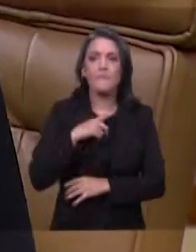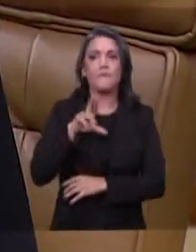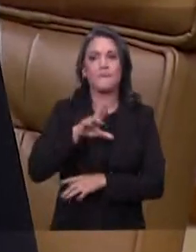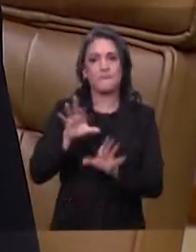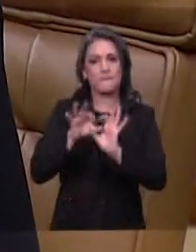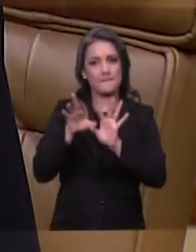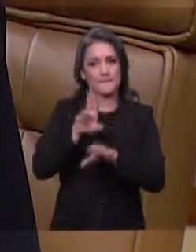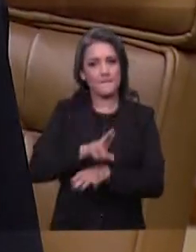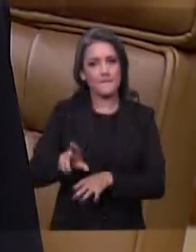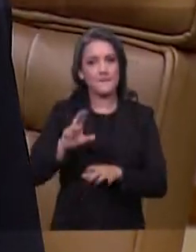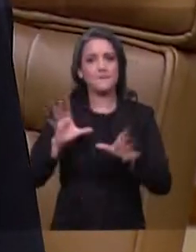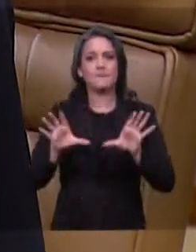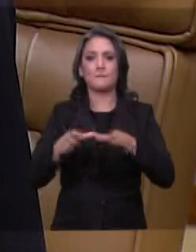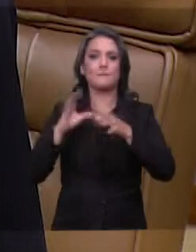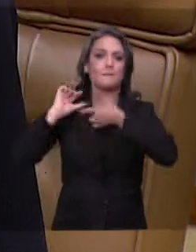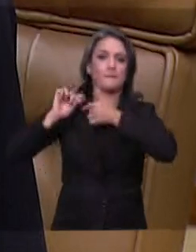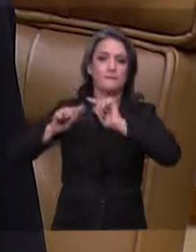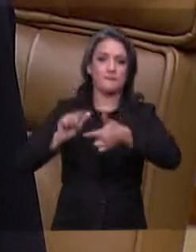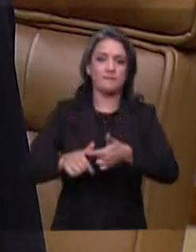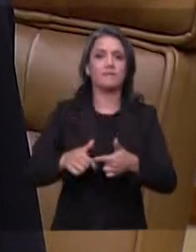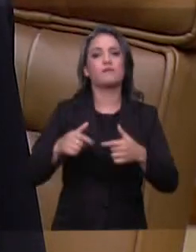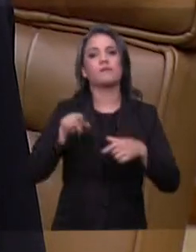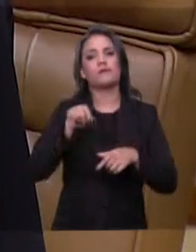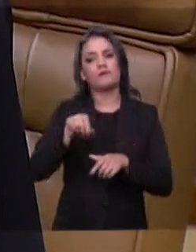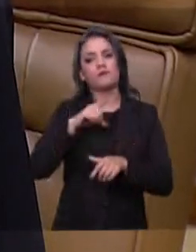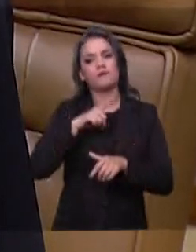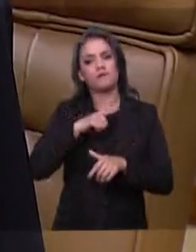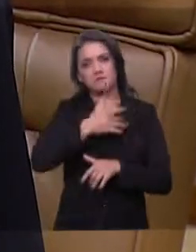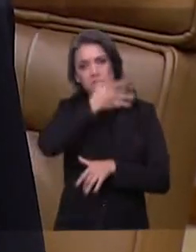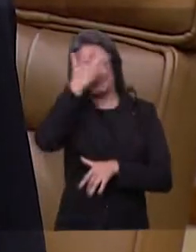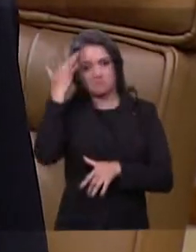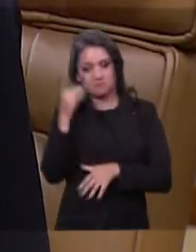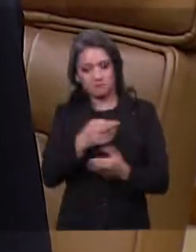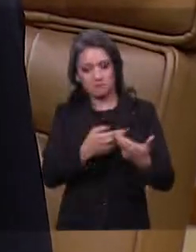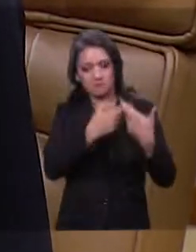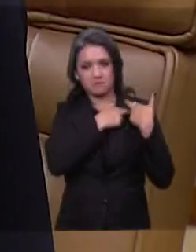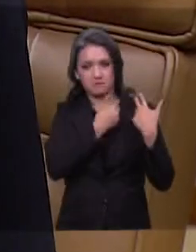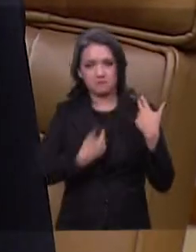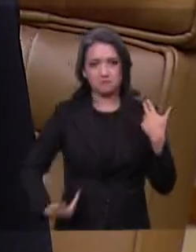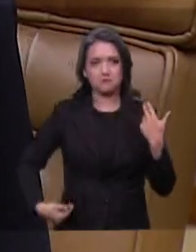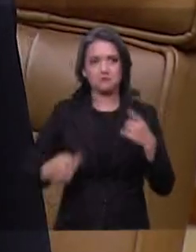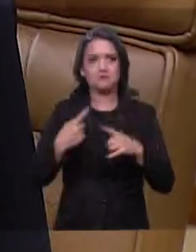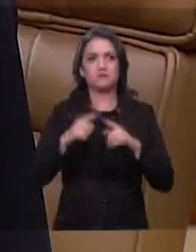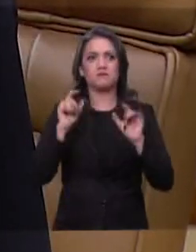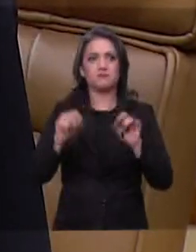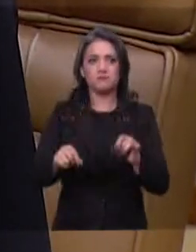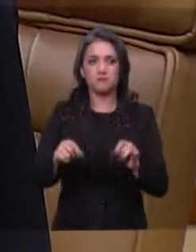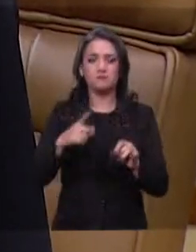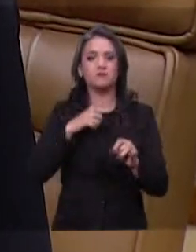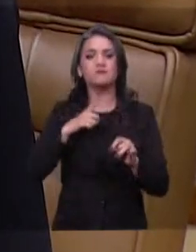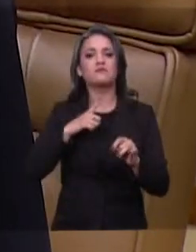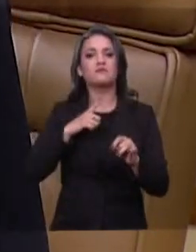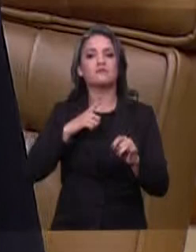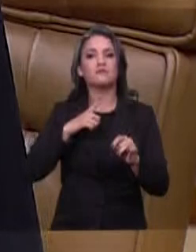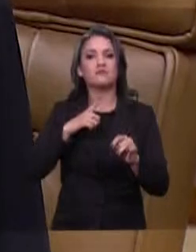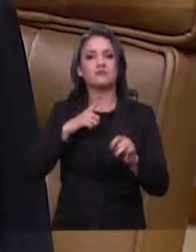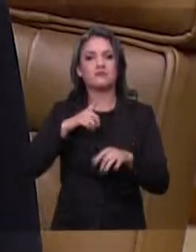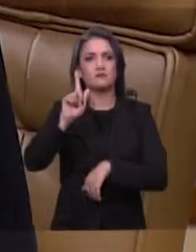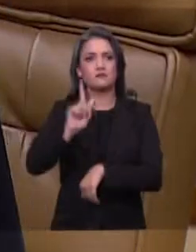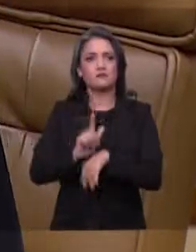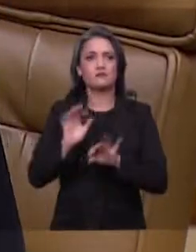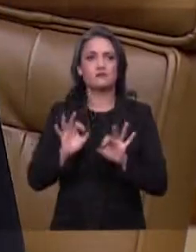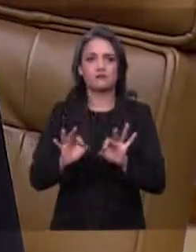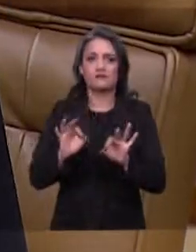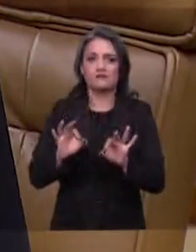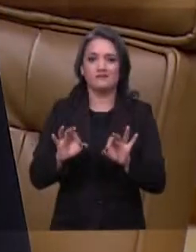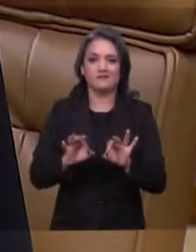comunidades tradicionais é medida a ser perseguida pelo gestor público, uma vez que contribui para a adequada gestão